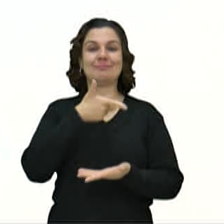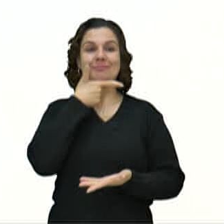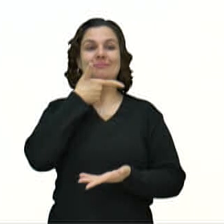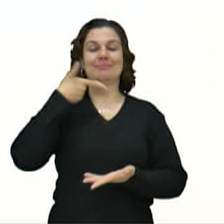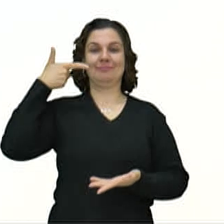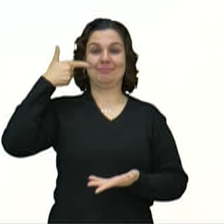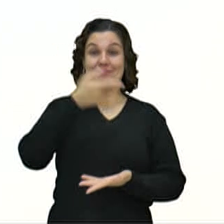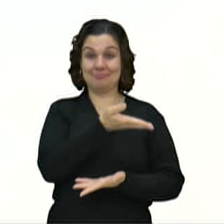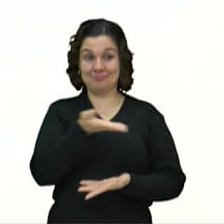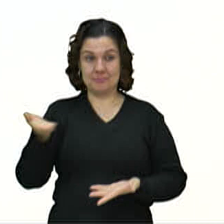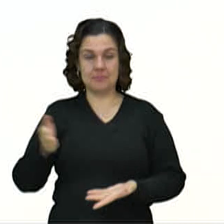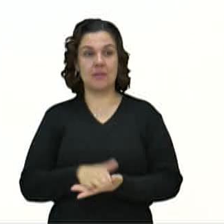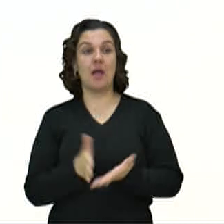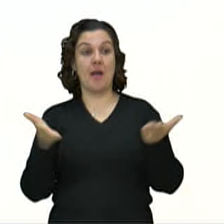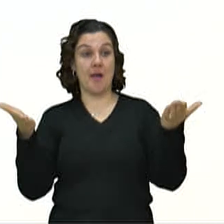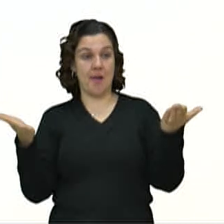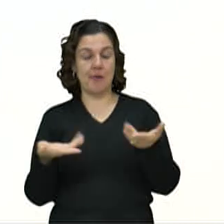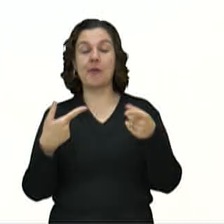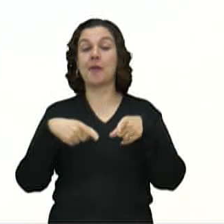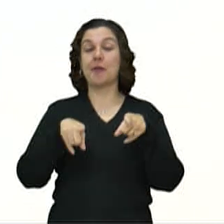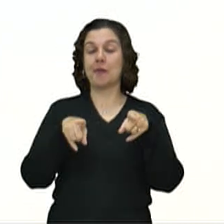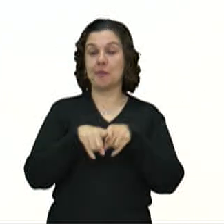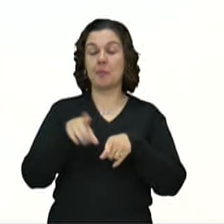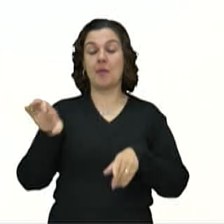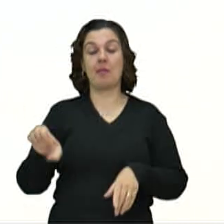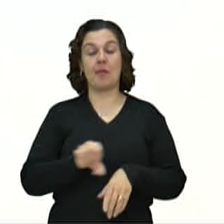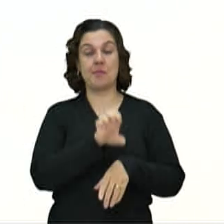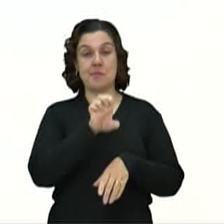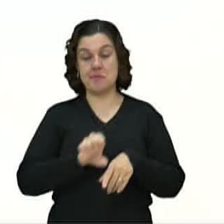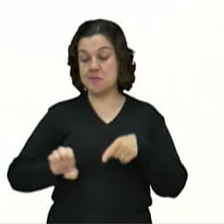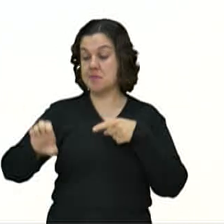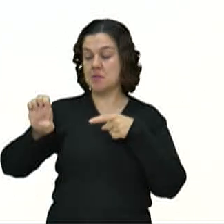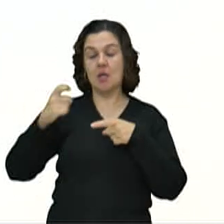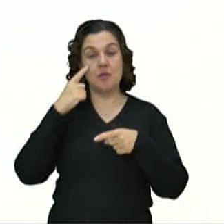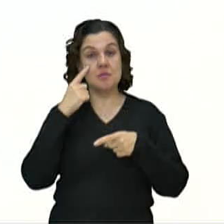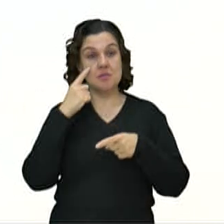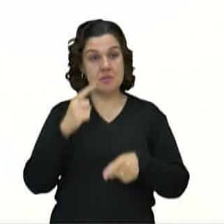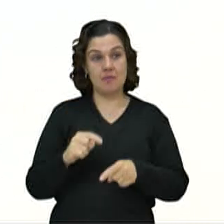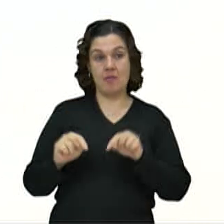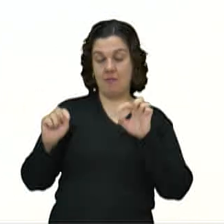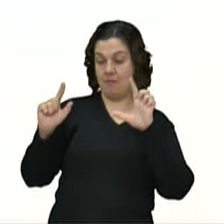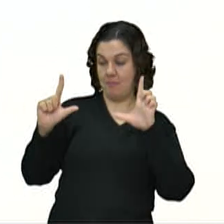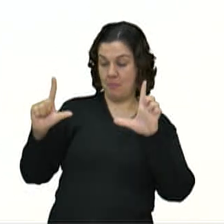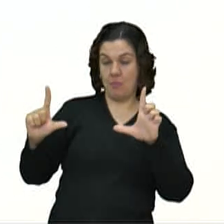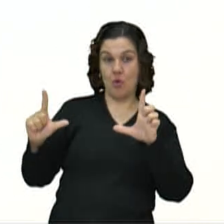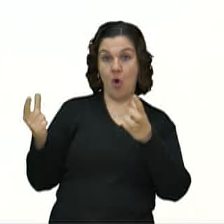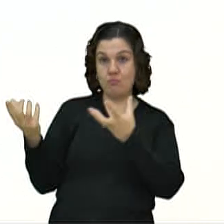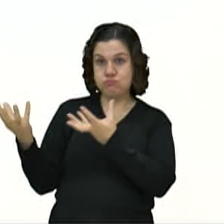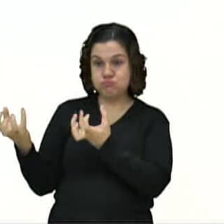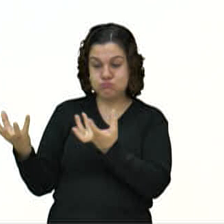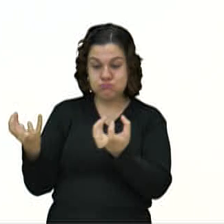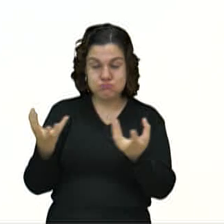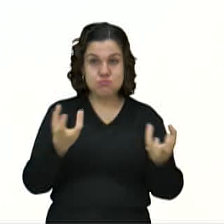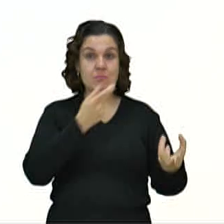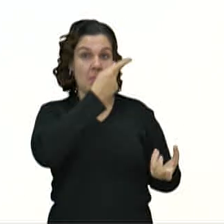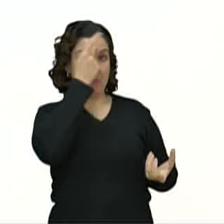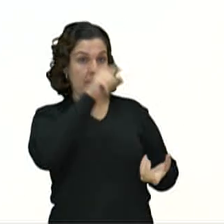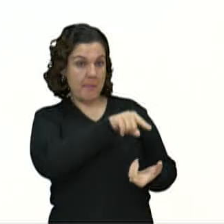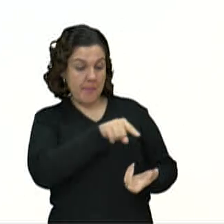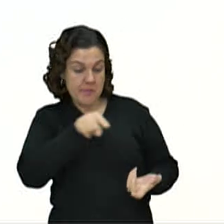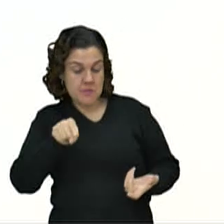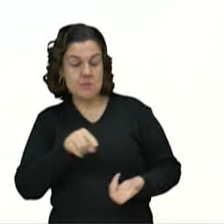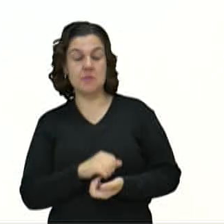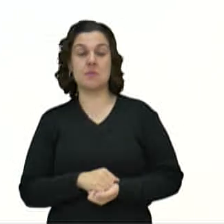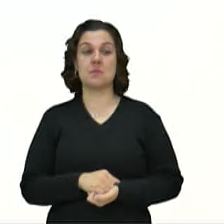povo. Aqui, do teu lado esquerdo, mais uma imagenzinha do lado esquerdo. Repare a multidão, como é.